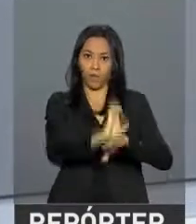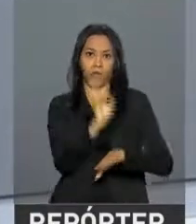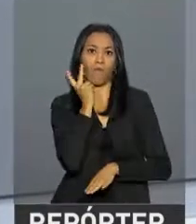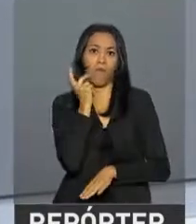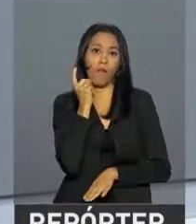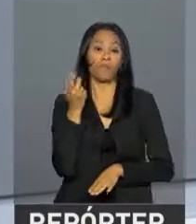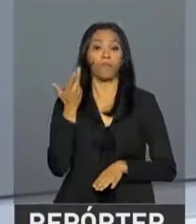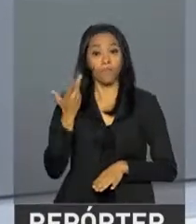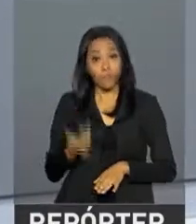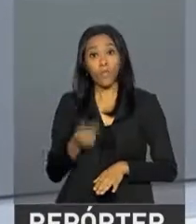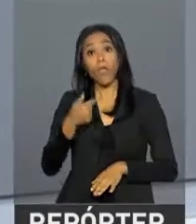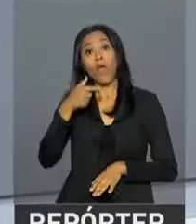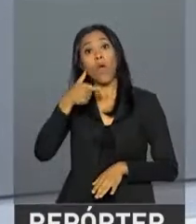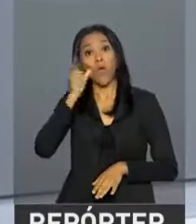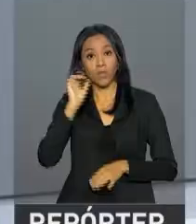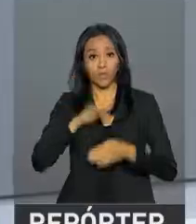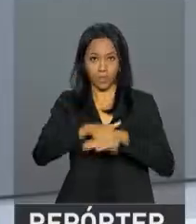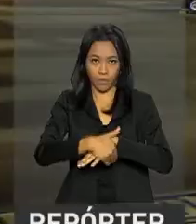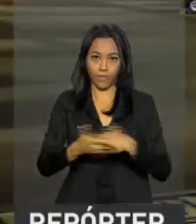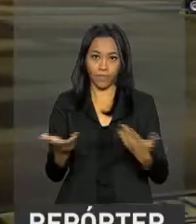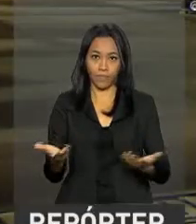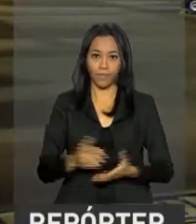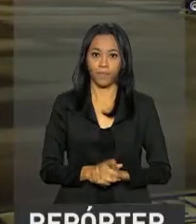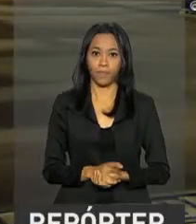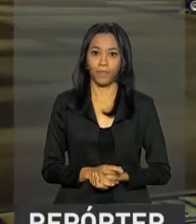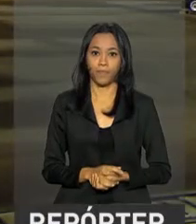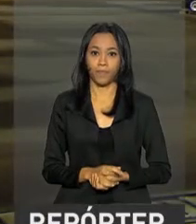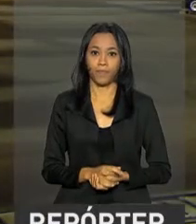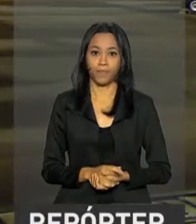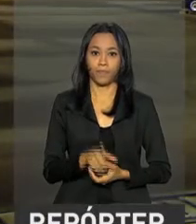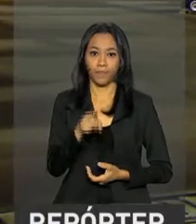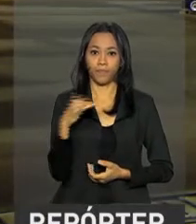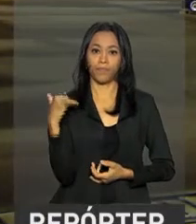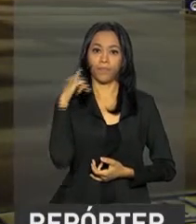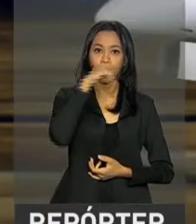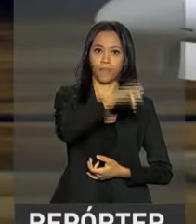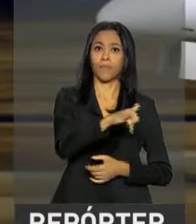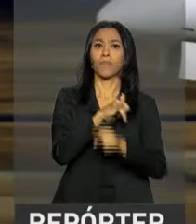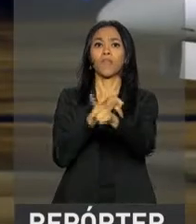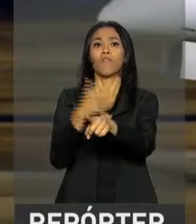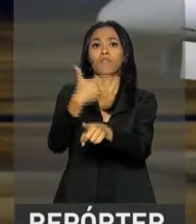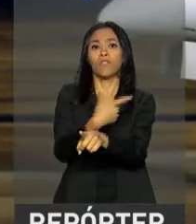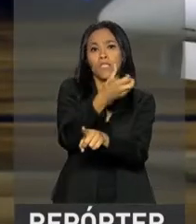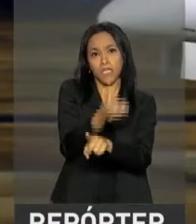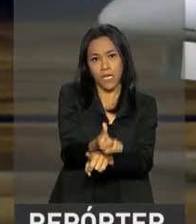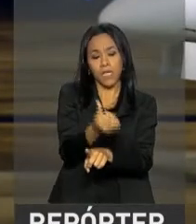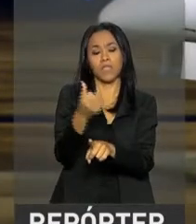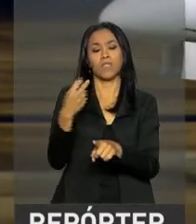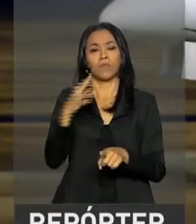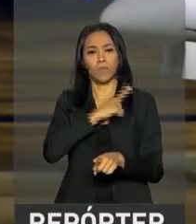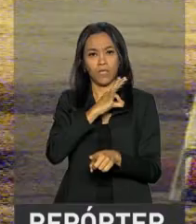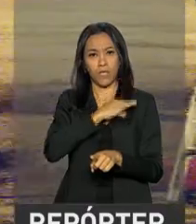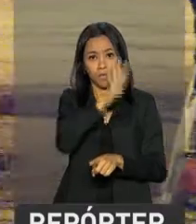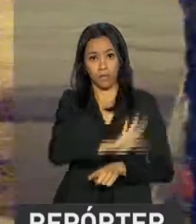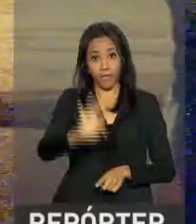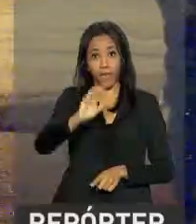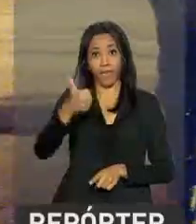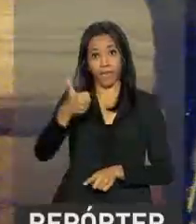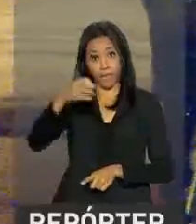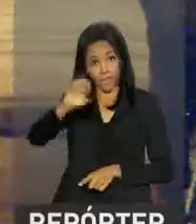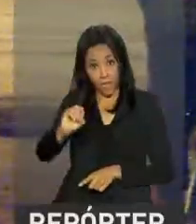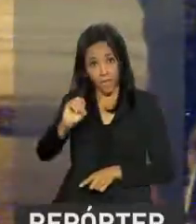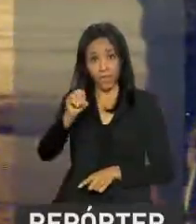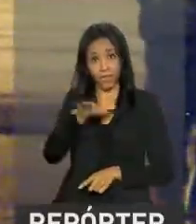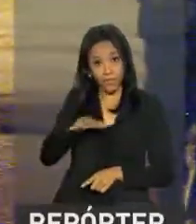O embarque foi ontem à noite. São 26 policiais federais e 10 integrantes da Força Nacional de